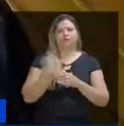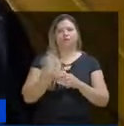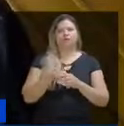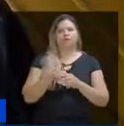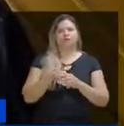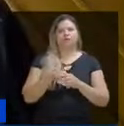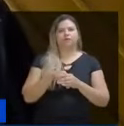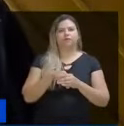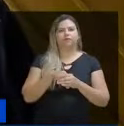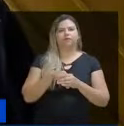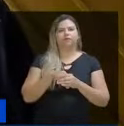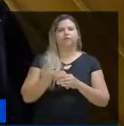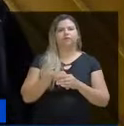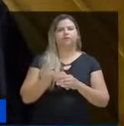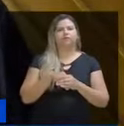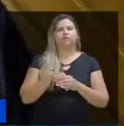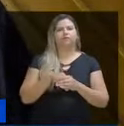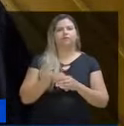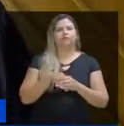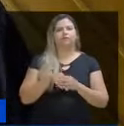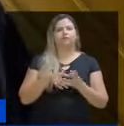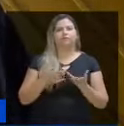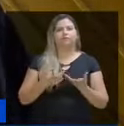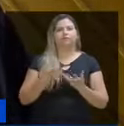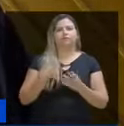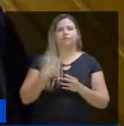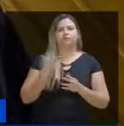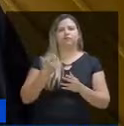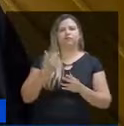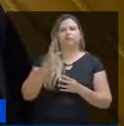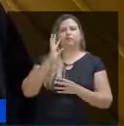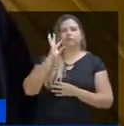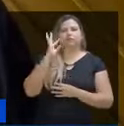o juiz eleitoral, ele, por